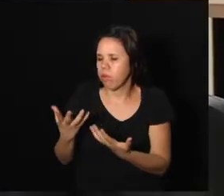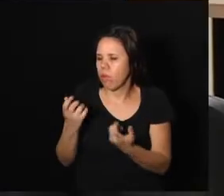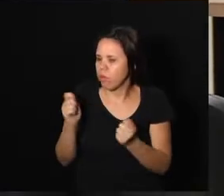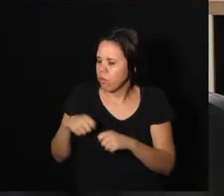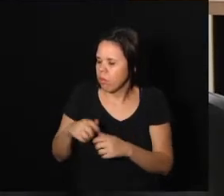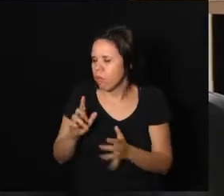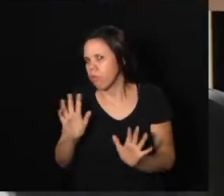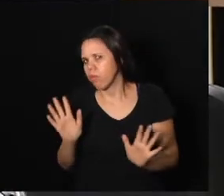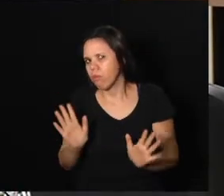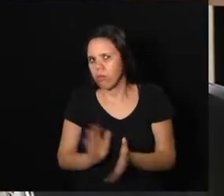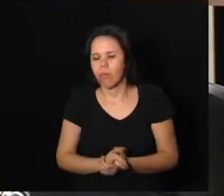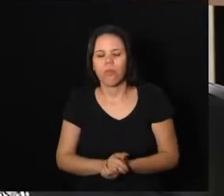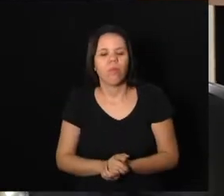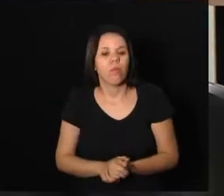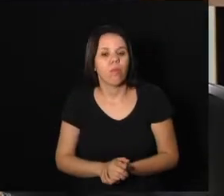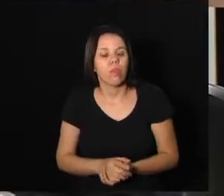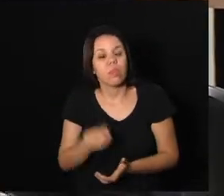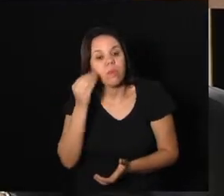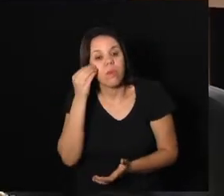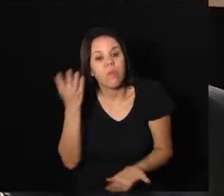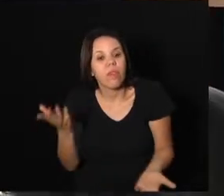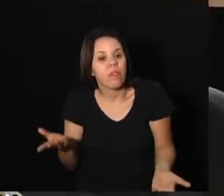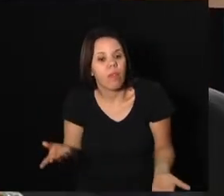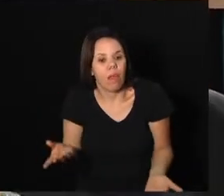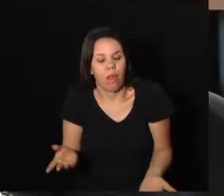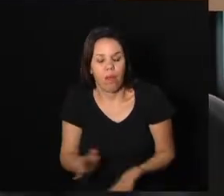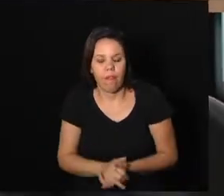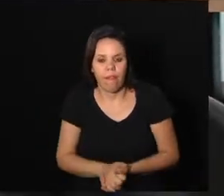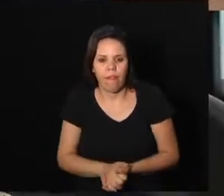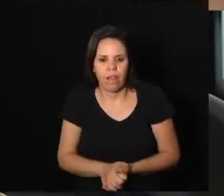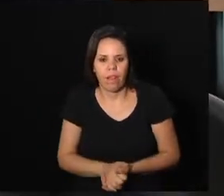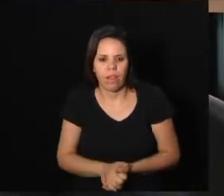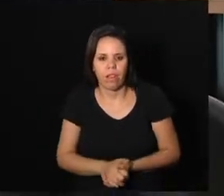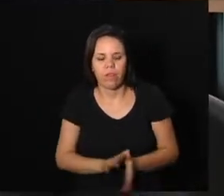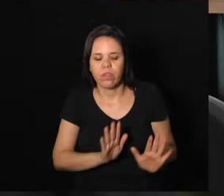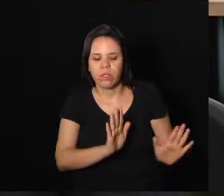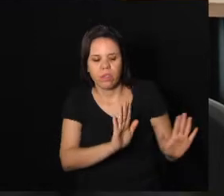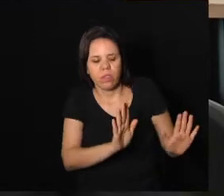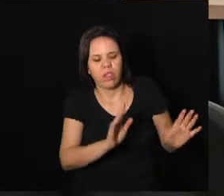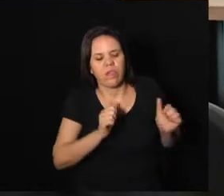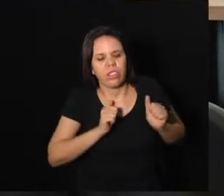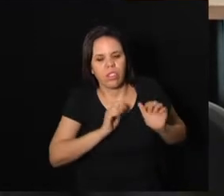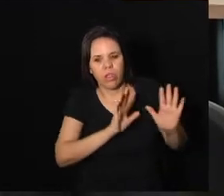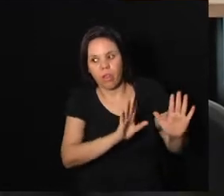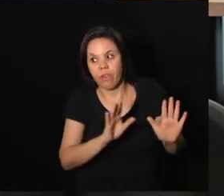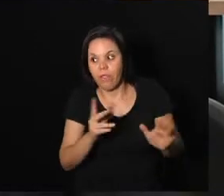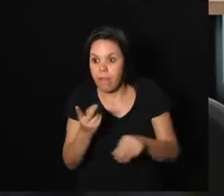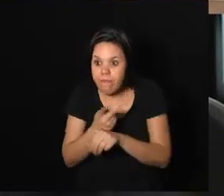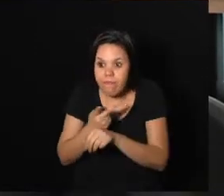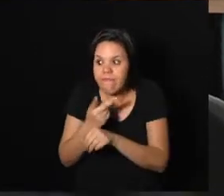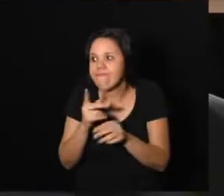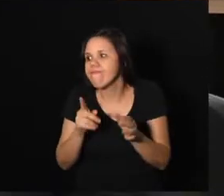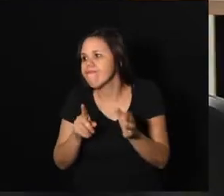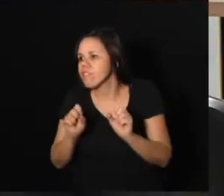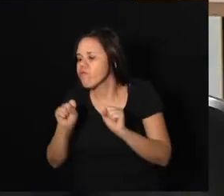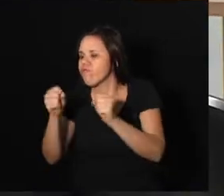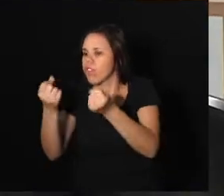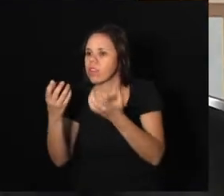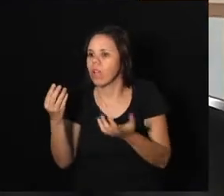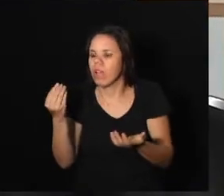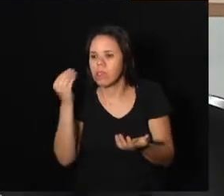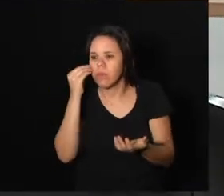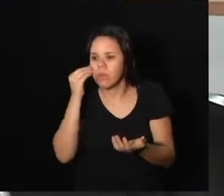a questão de experimentar, por isso que eu falo, você sai da zona de conforto, busque alternativas para você experimentar